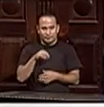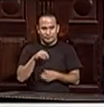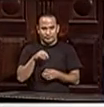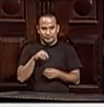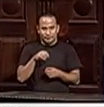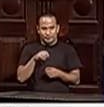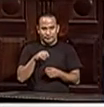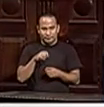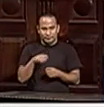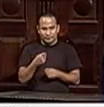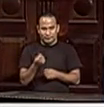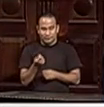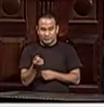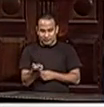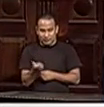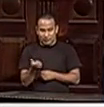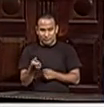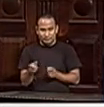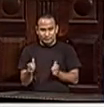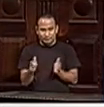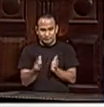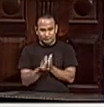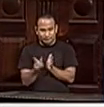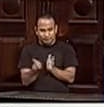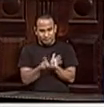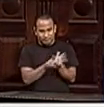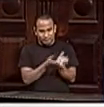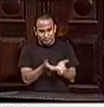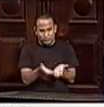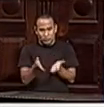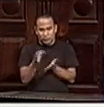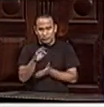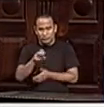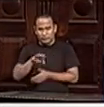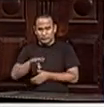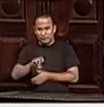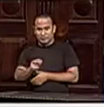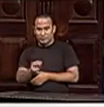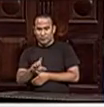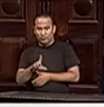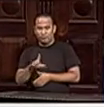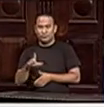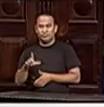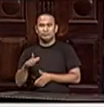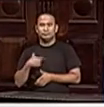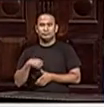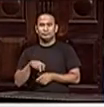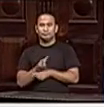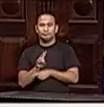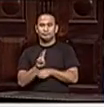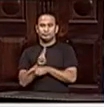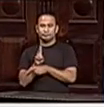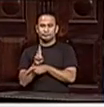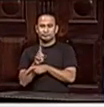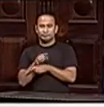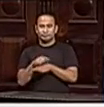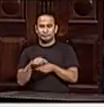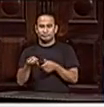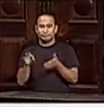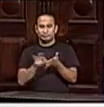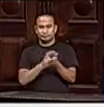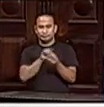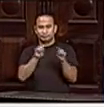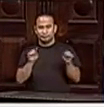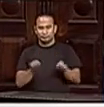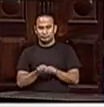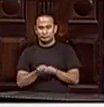bondades eram publicadas no Diário Oficial, com prolongamento de empréstimos, aditivos em contratos e etc.